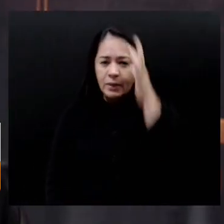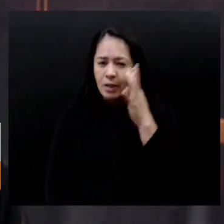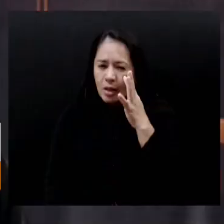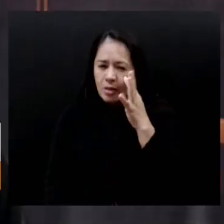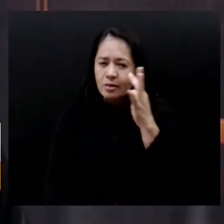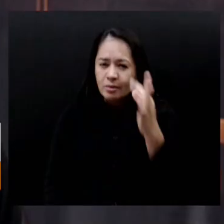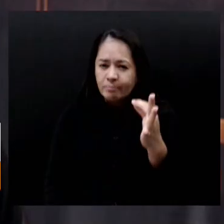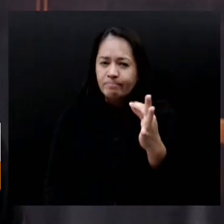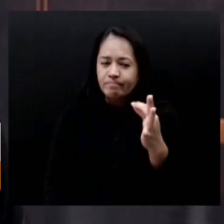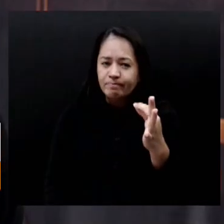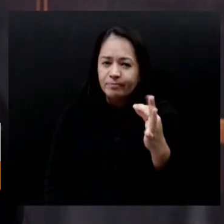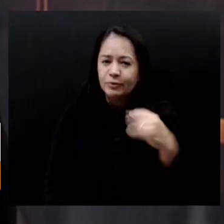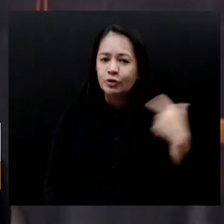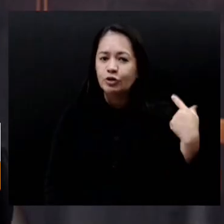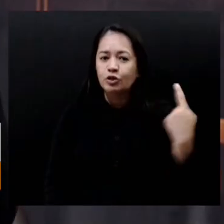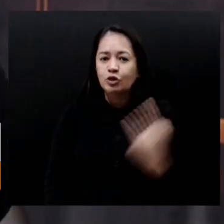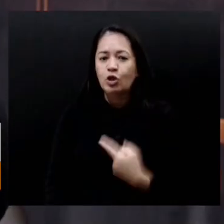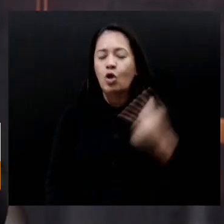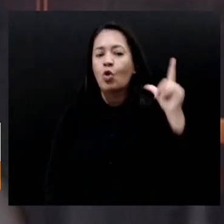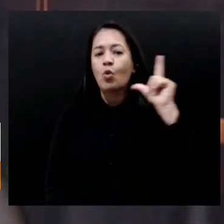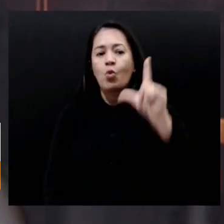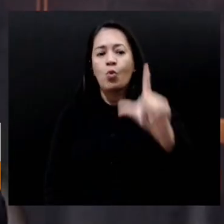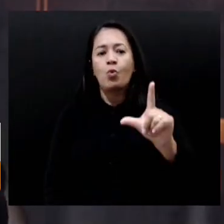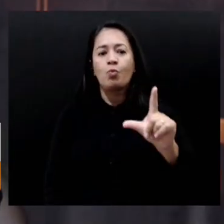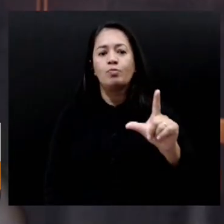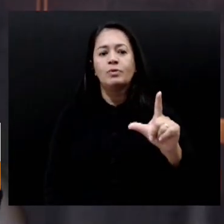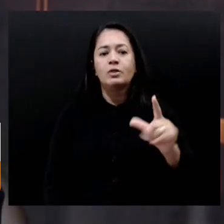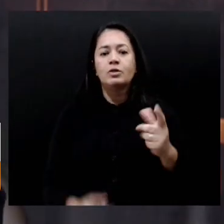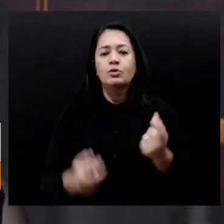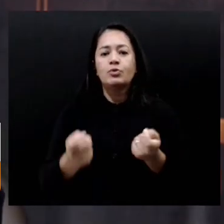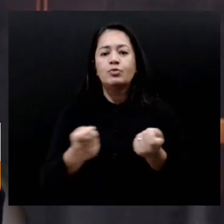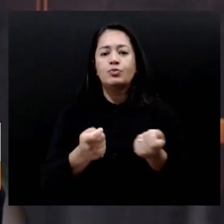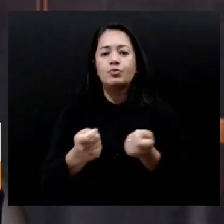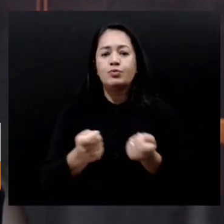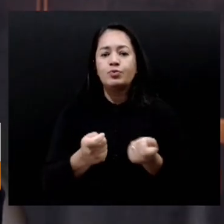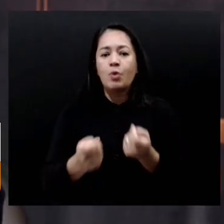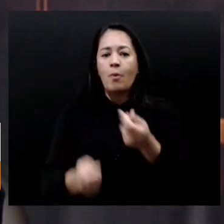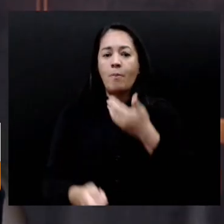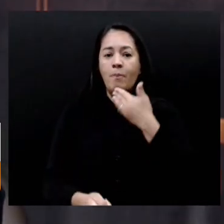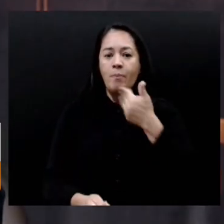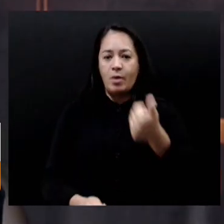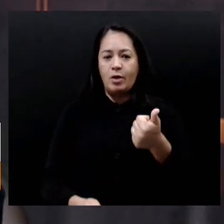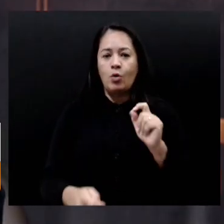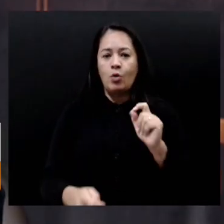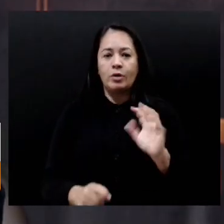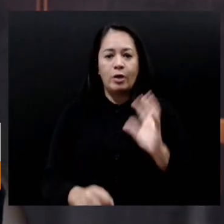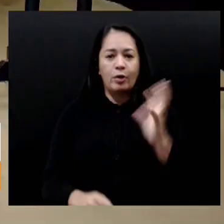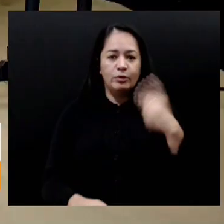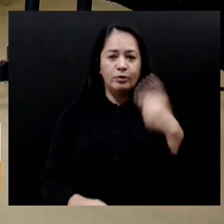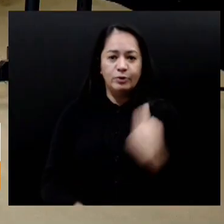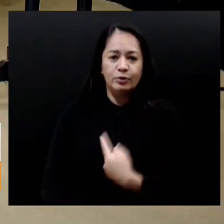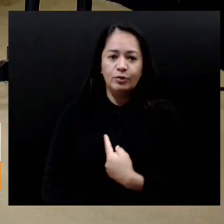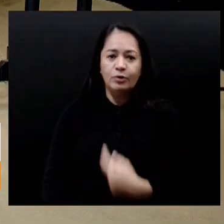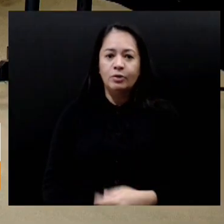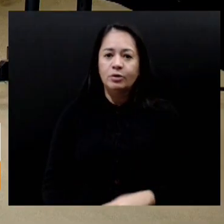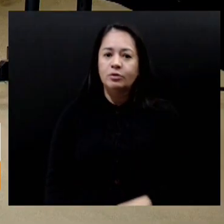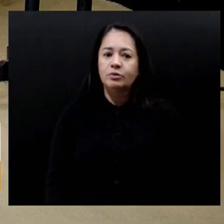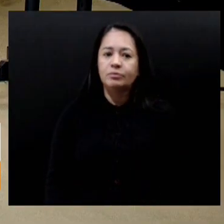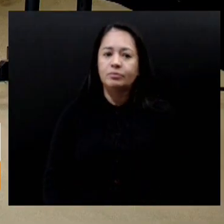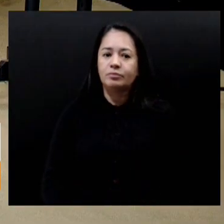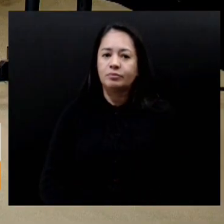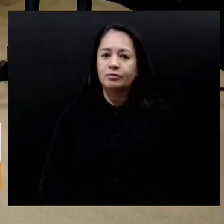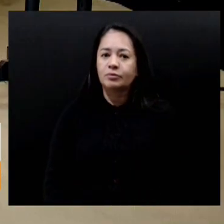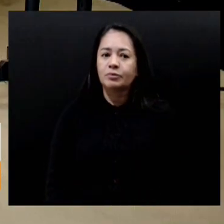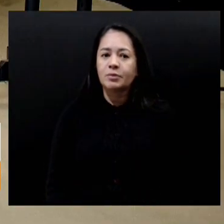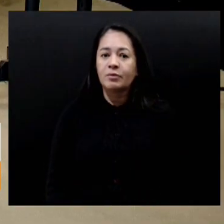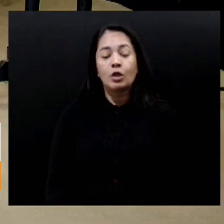gente consegue ter um domínio maior sobre o que está acontecendo com a gente. Realmente é um turbilhão